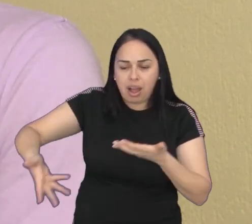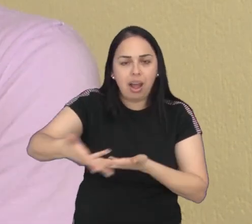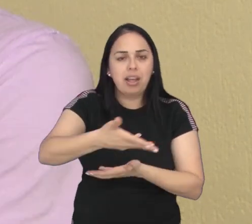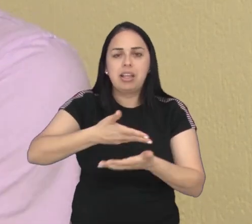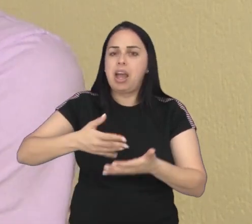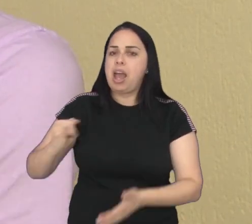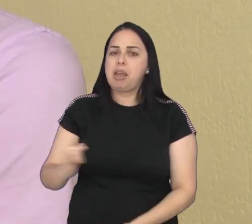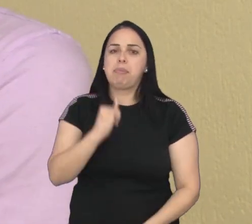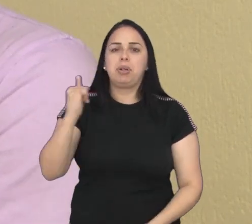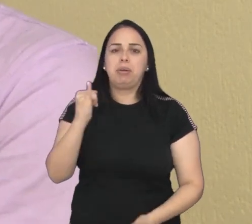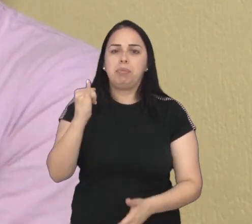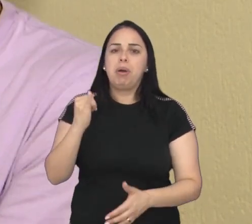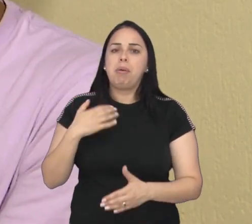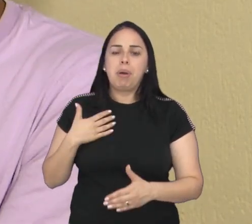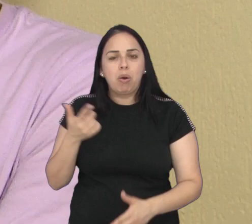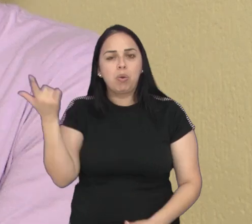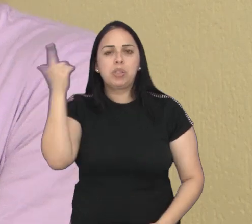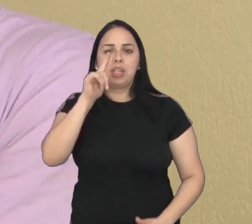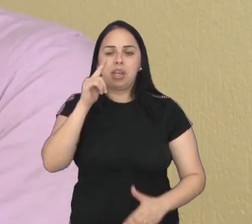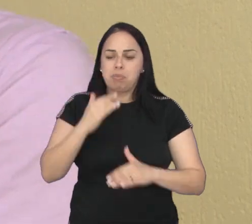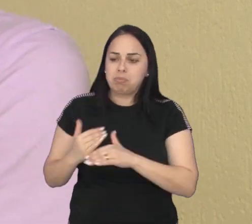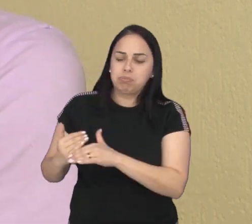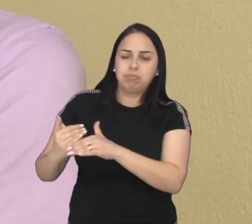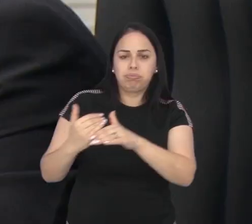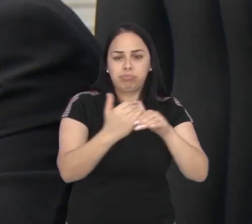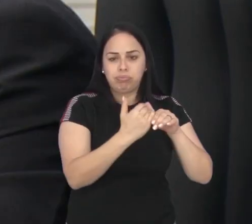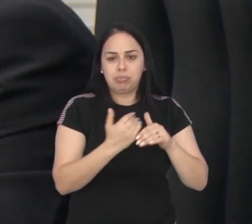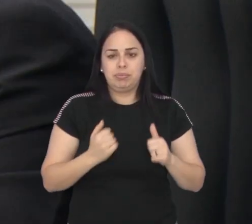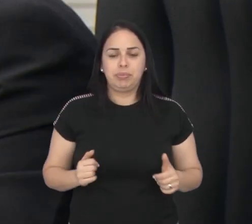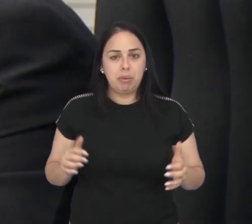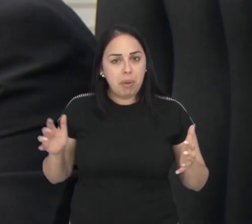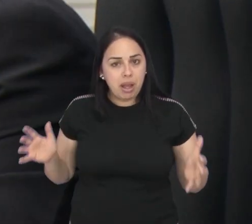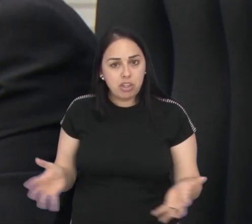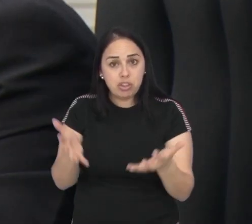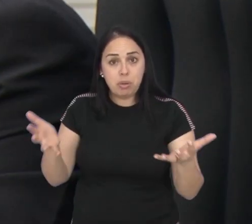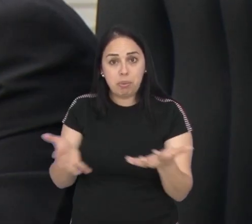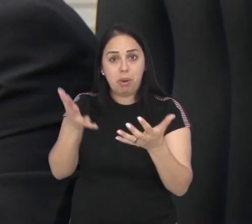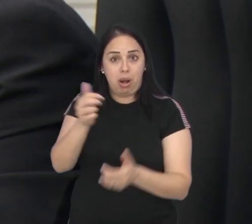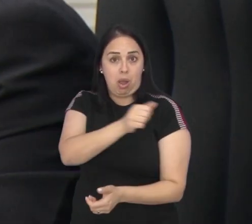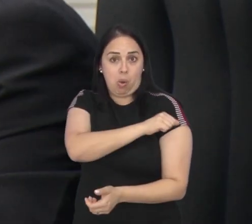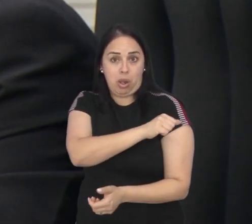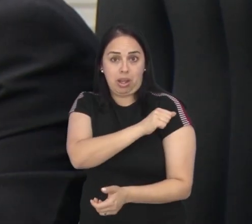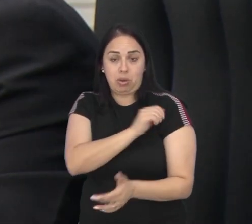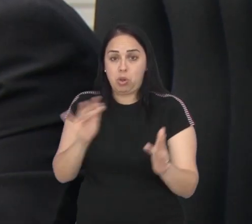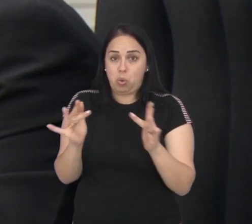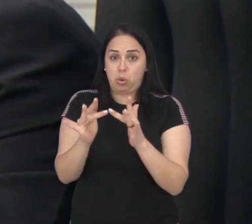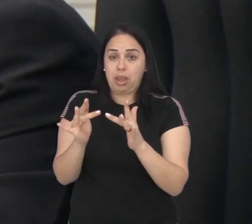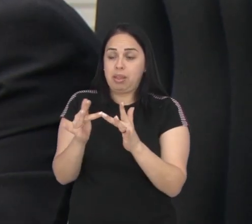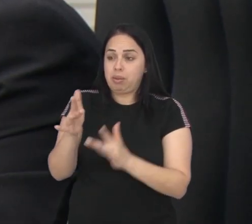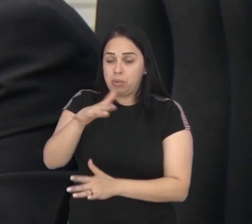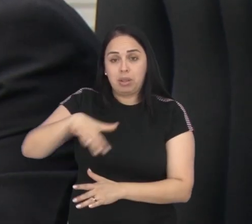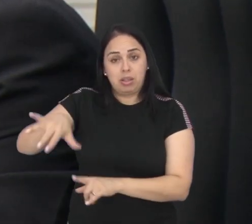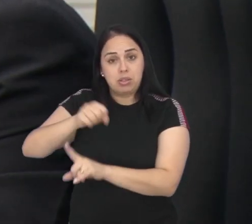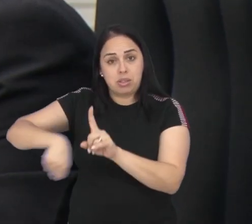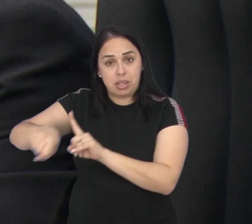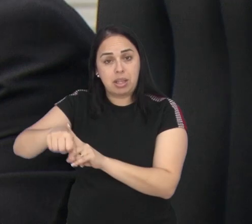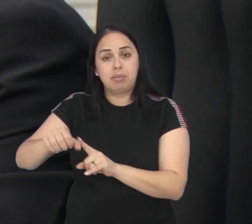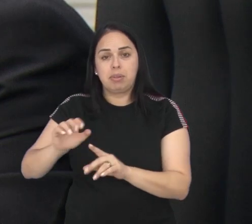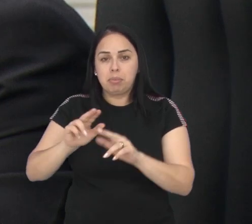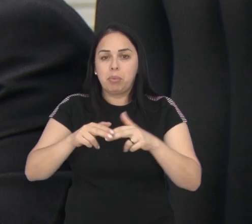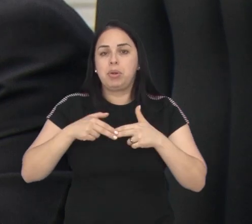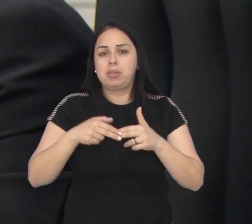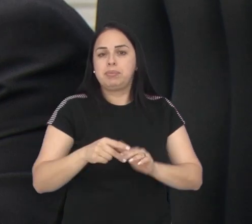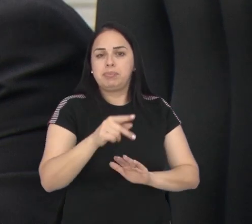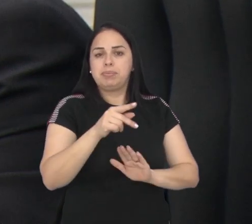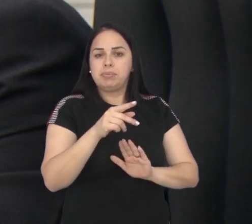é fundamental se nós queremos, de fato, construir uma sociedade democrática. Para estimular o envolvimento de estudantes com a comunidade,